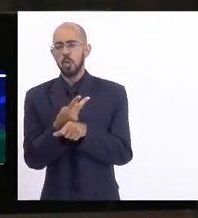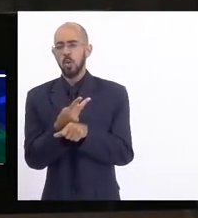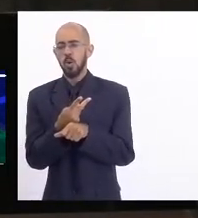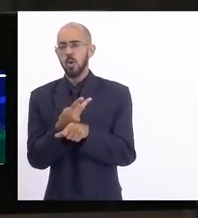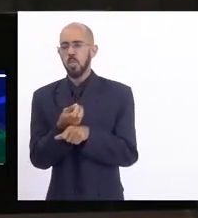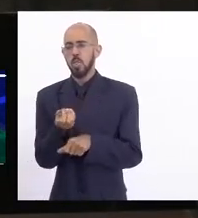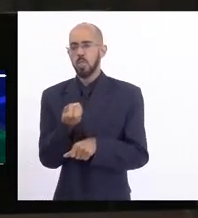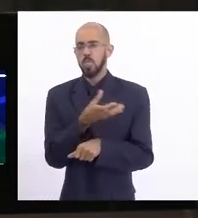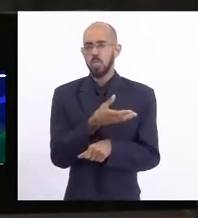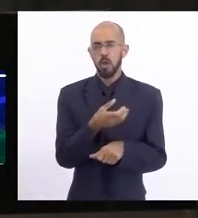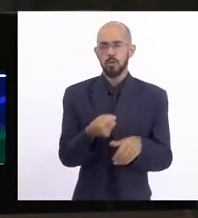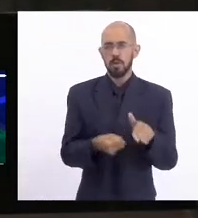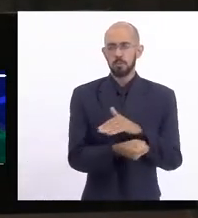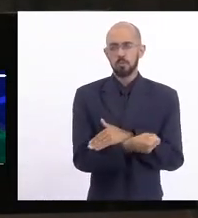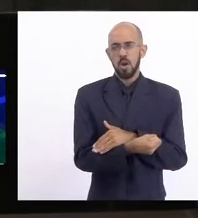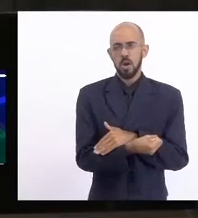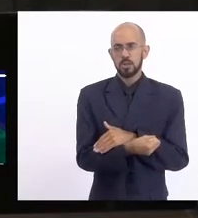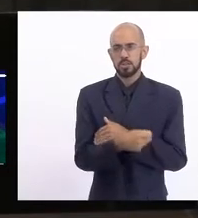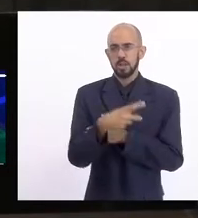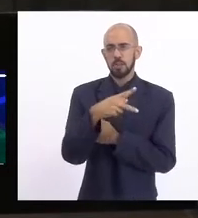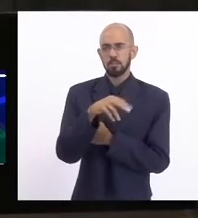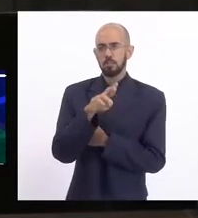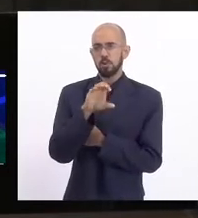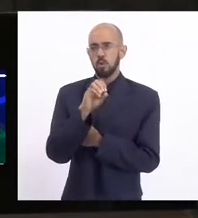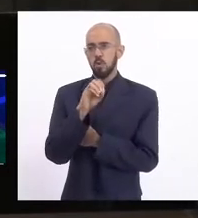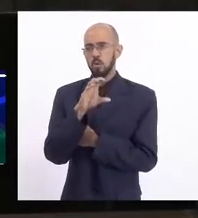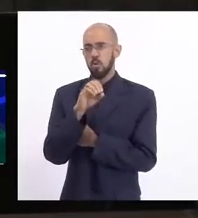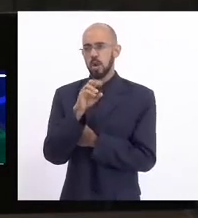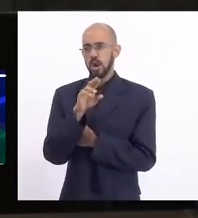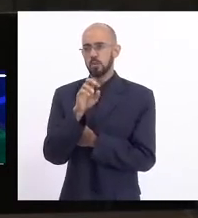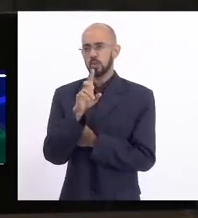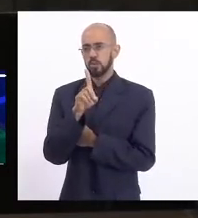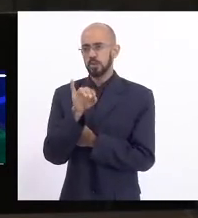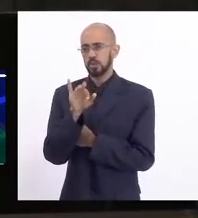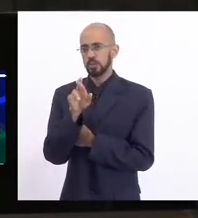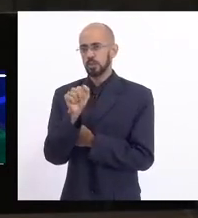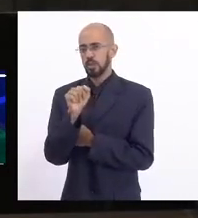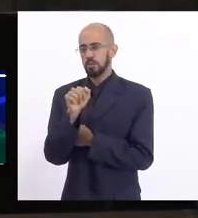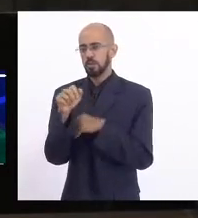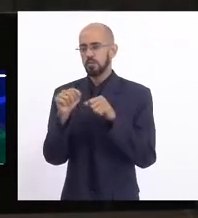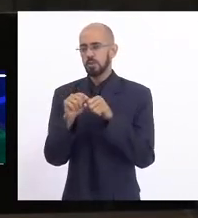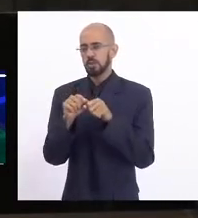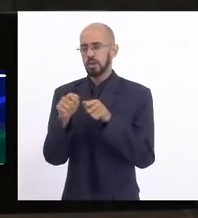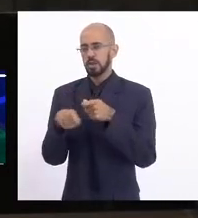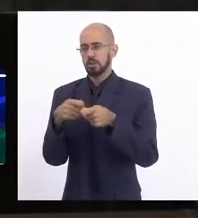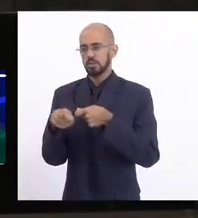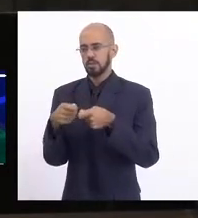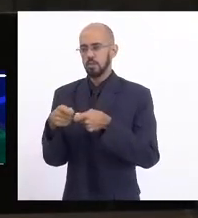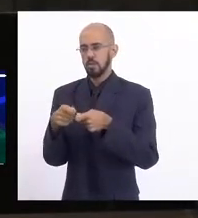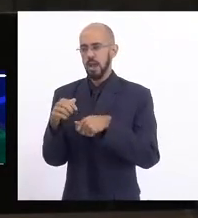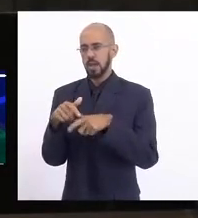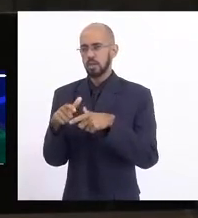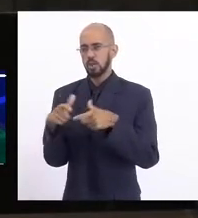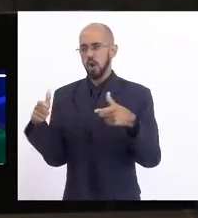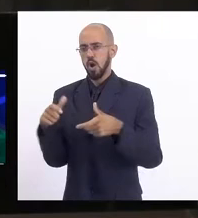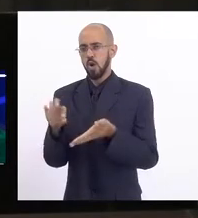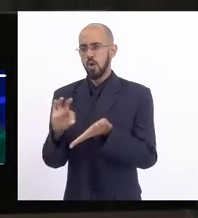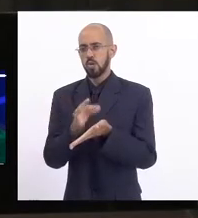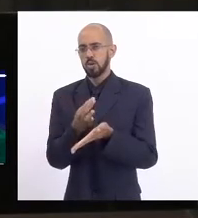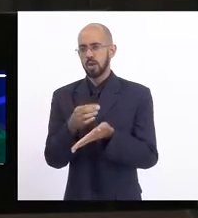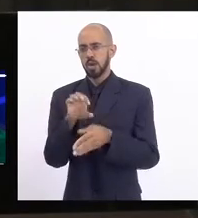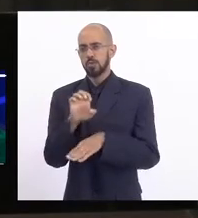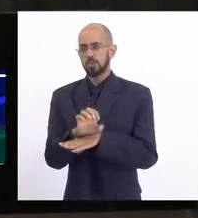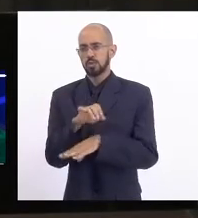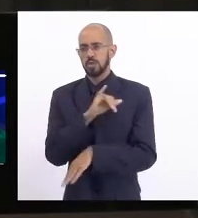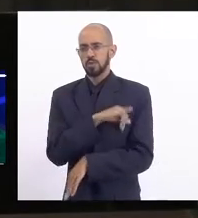recém-empossado na Procuradoria do Estado para fazer a negociação do maior contrato que esse Estado